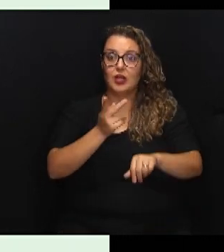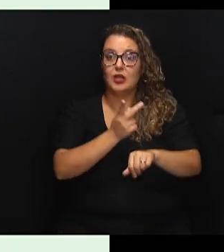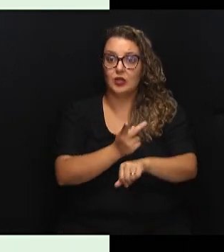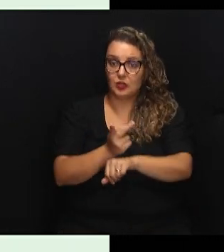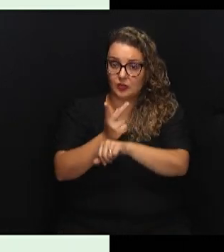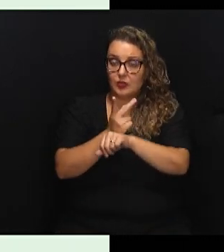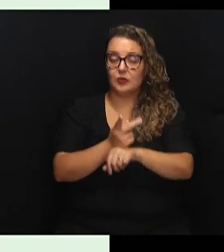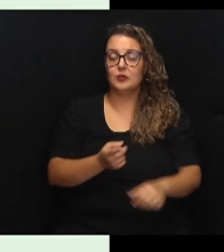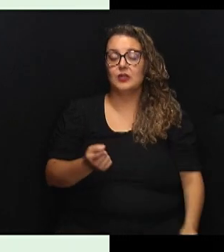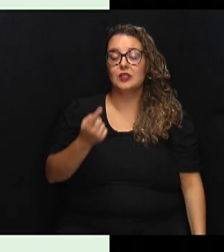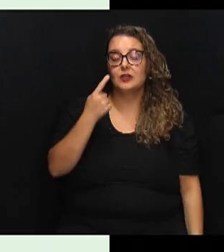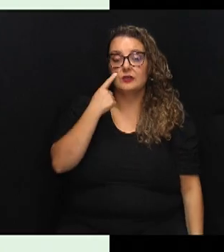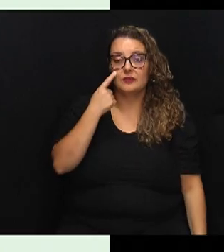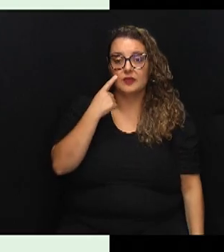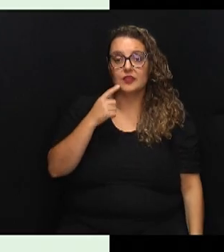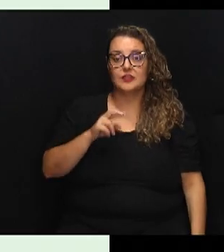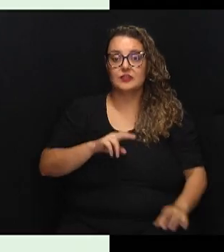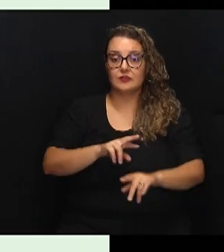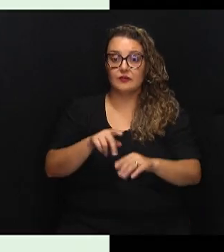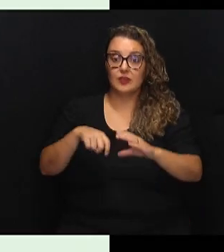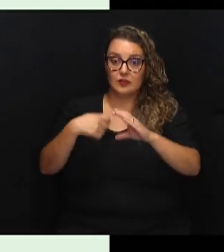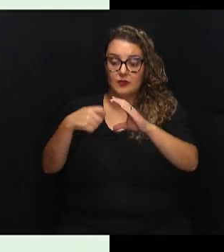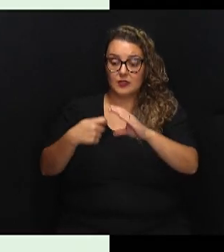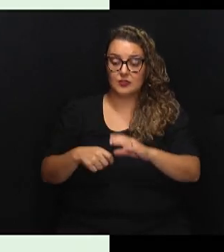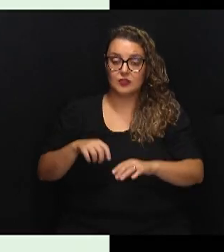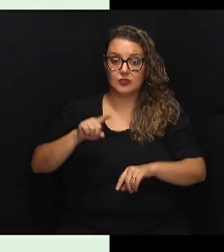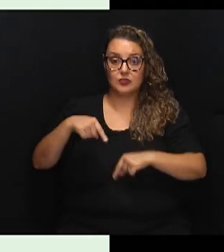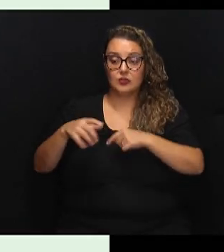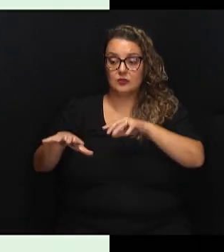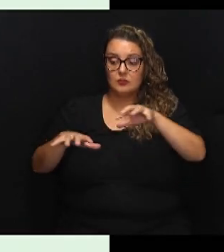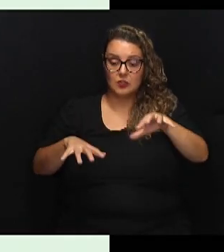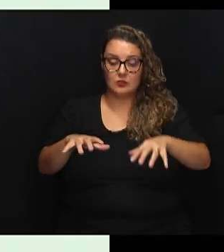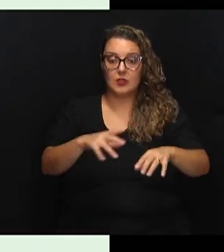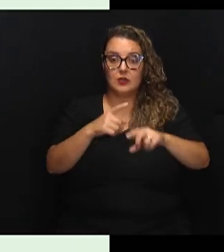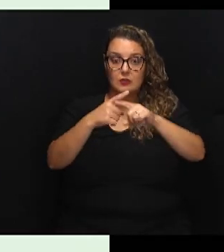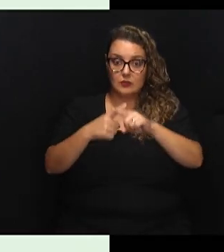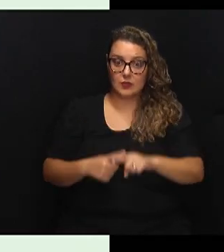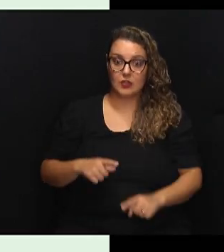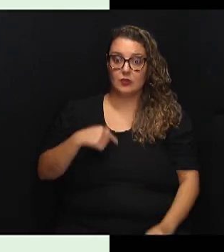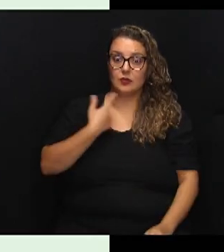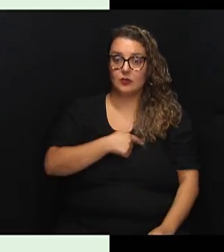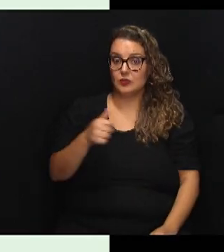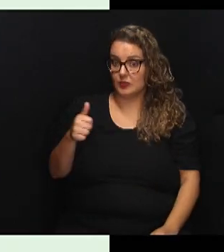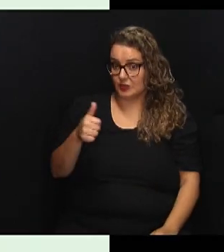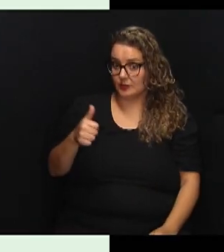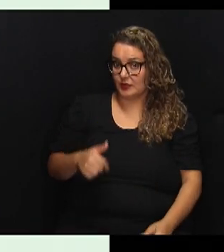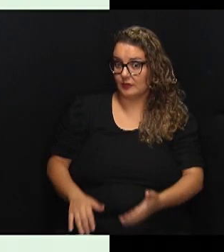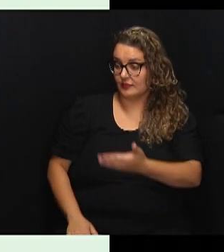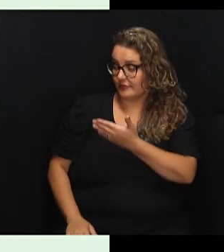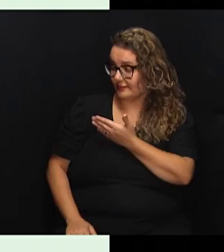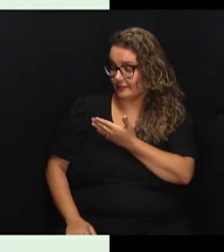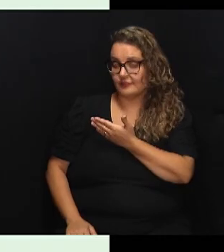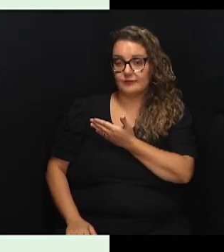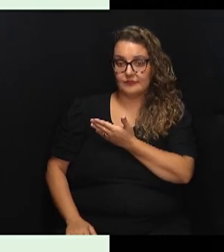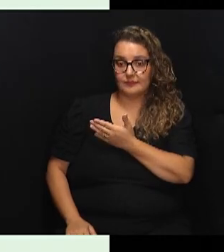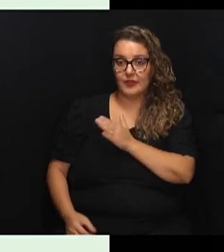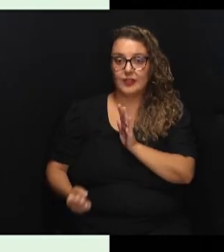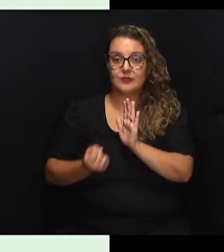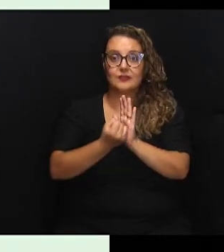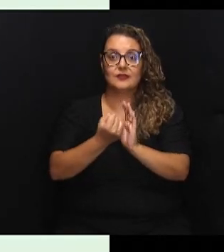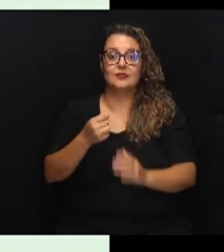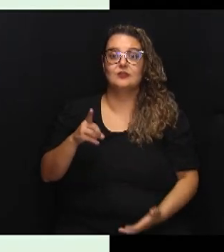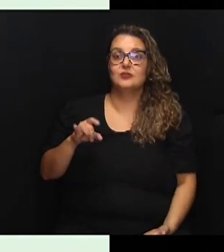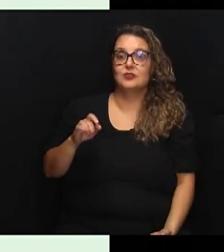e aí tem vários vídeos de outros setores também que concorrem. O nosso é o primeiro, ó, a conquista do selo Diamante.